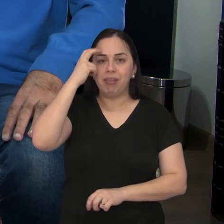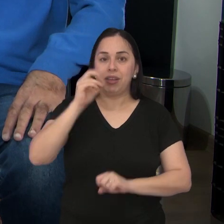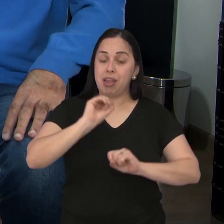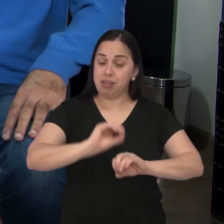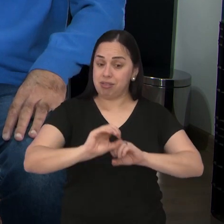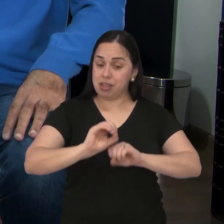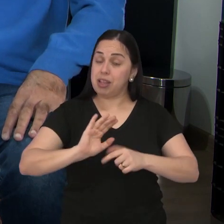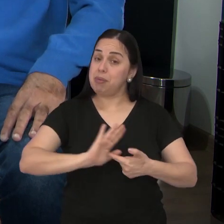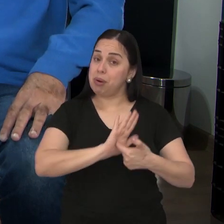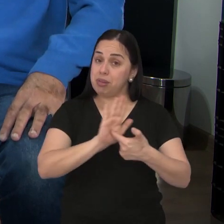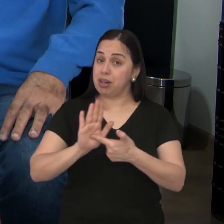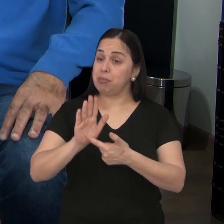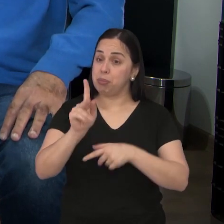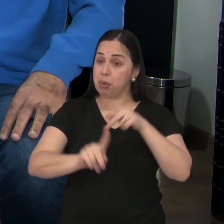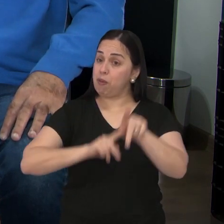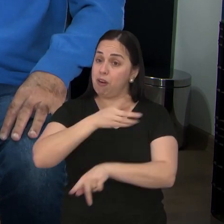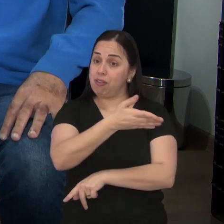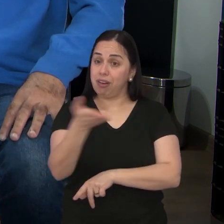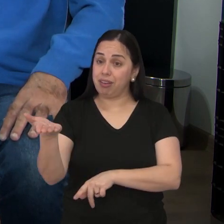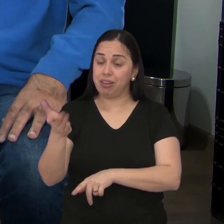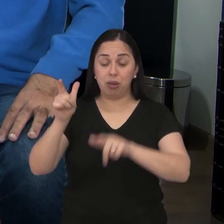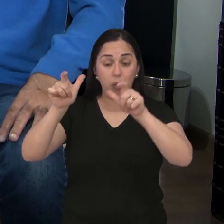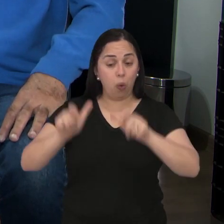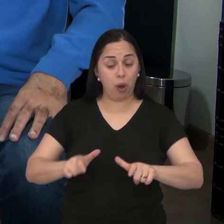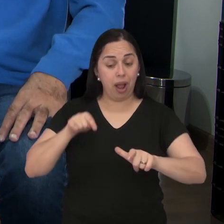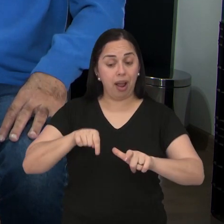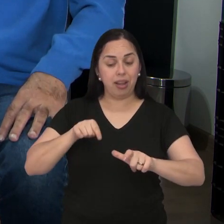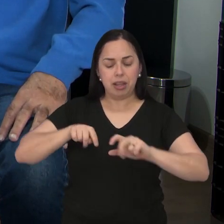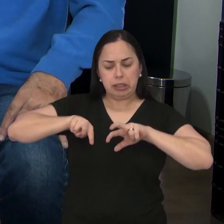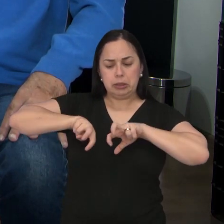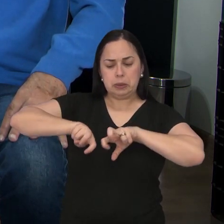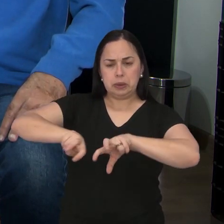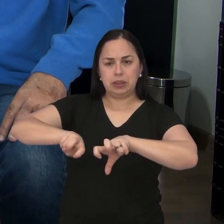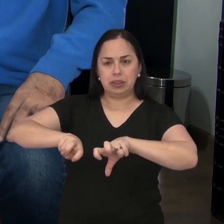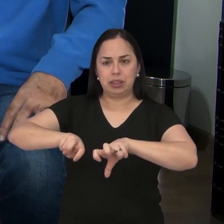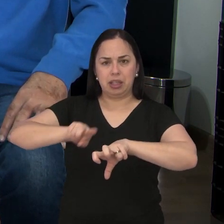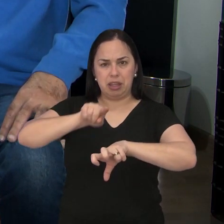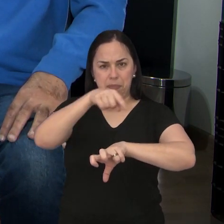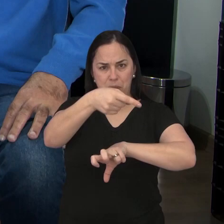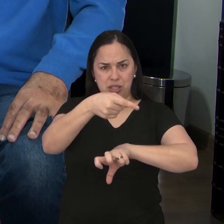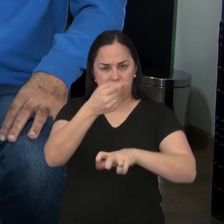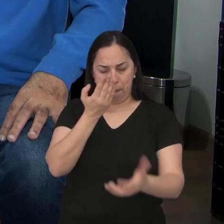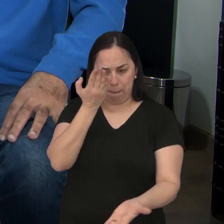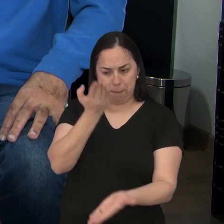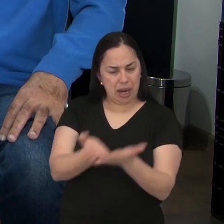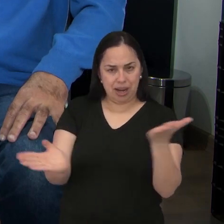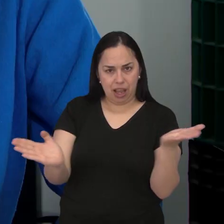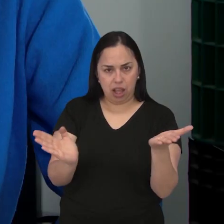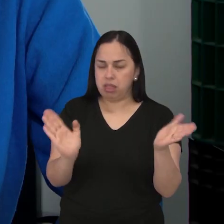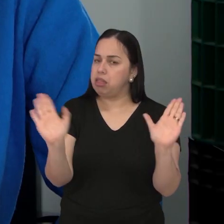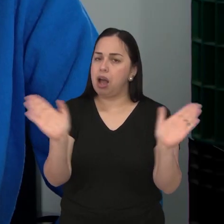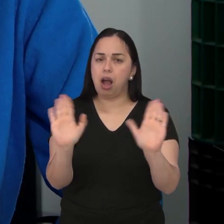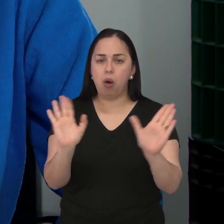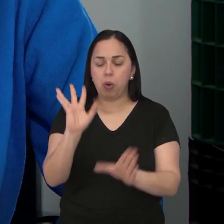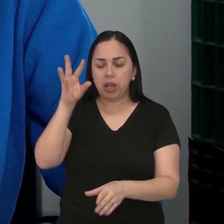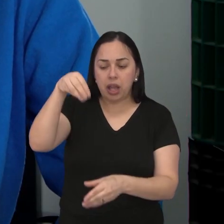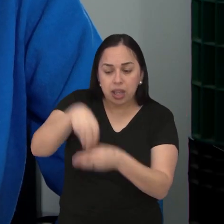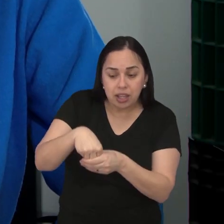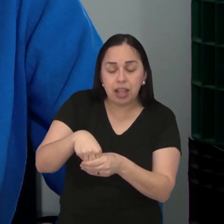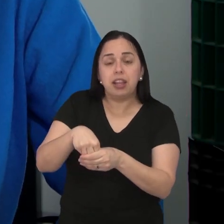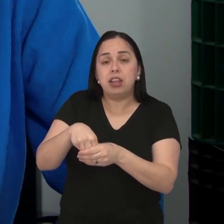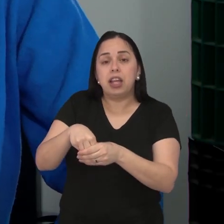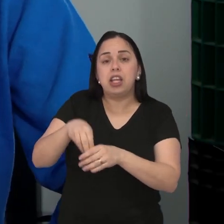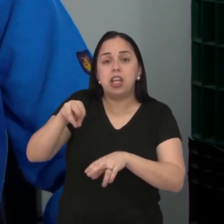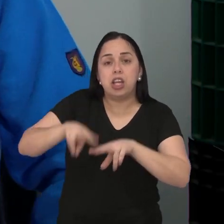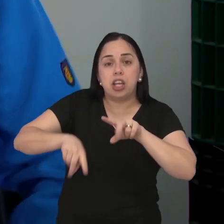educação patrimonial e mostrando para a população que um sítio arqueológico não significa que você vai perder a terra, né? E que tem elementos